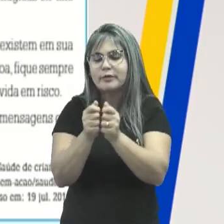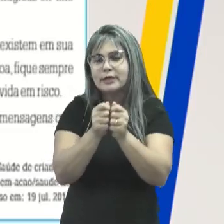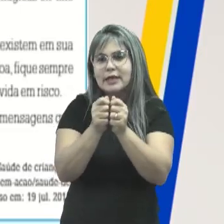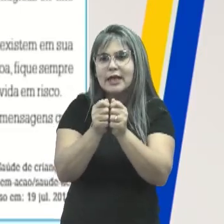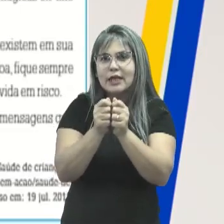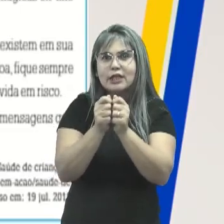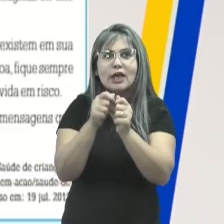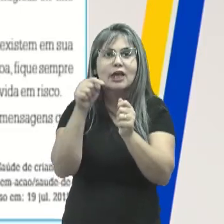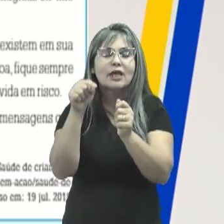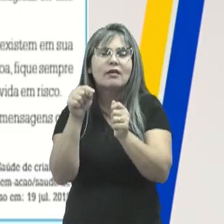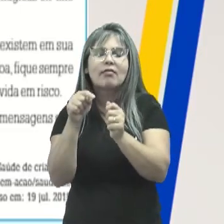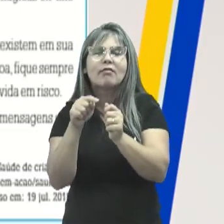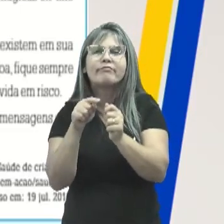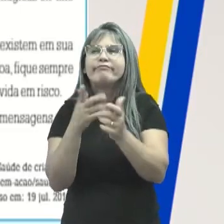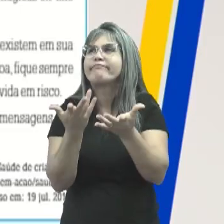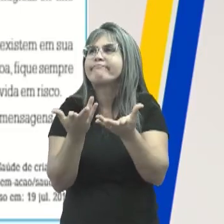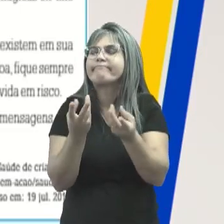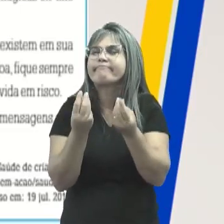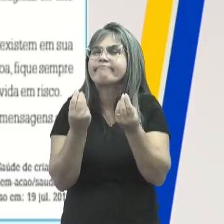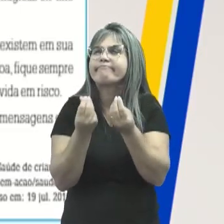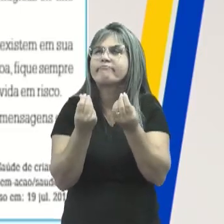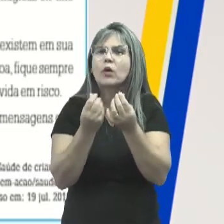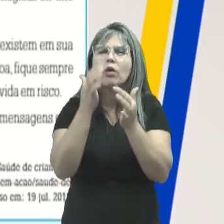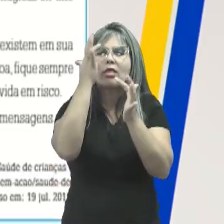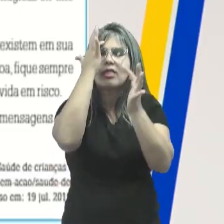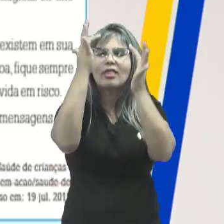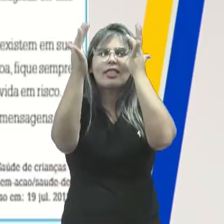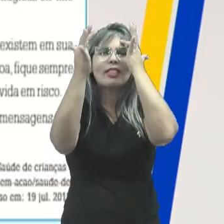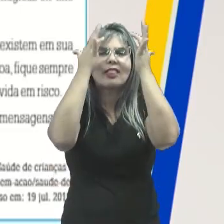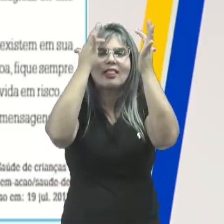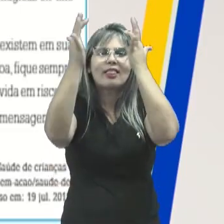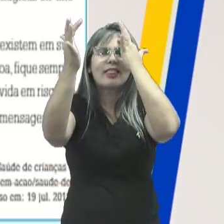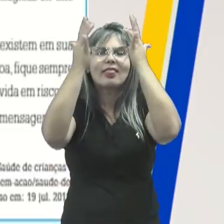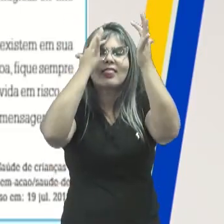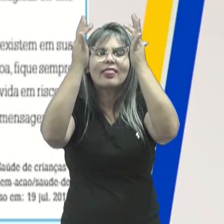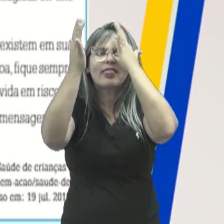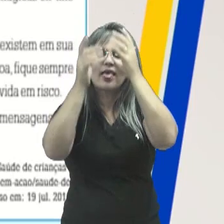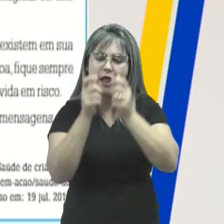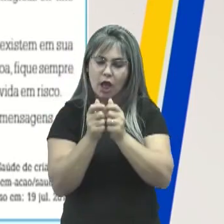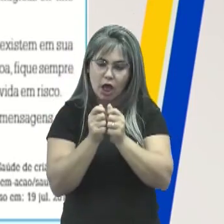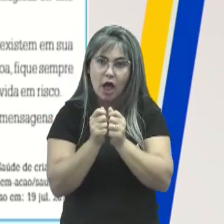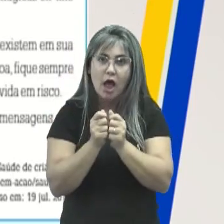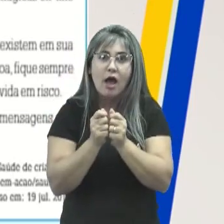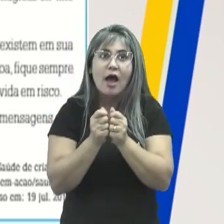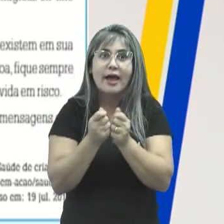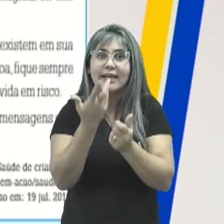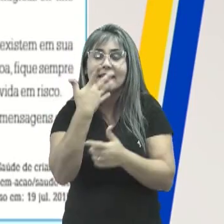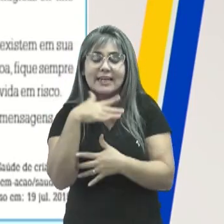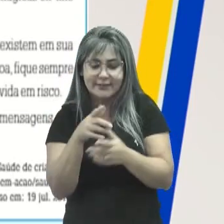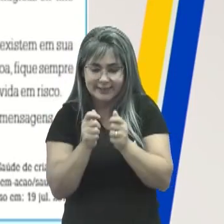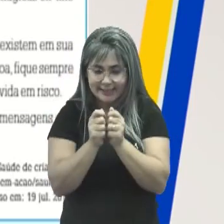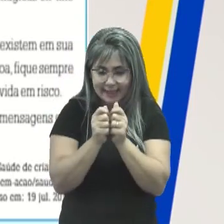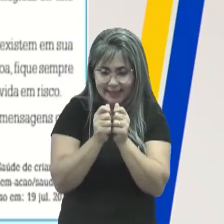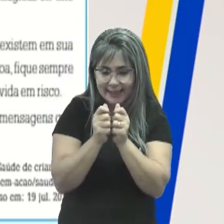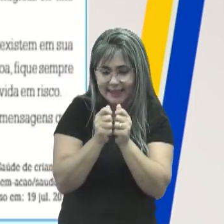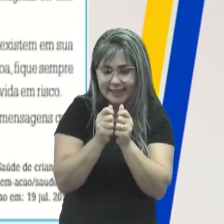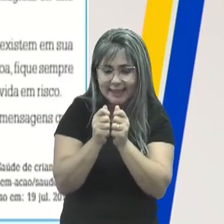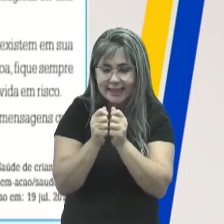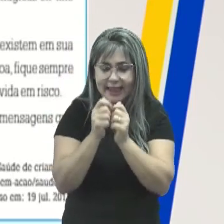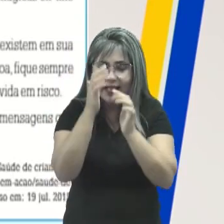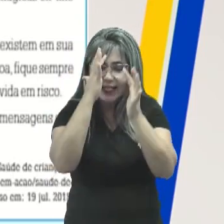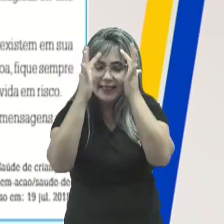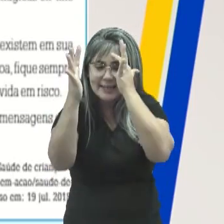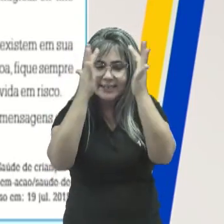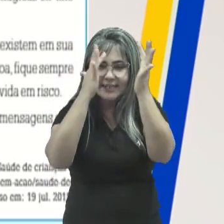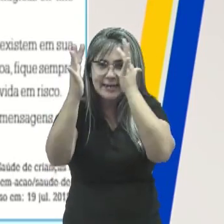para distrair as pessoas. Portanto, não deixe se enganar pelo mundo virtual.